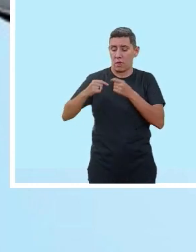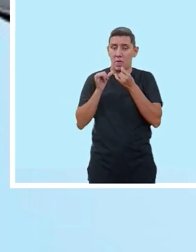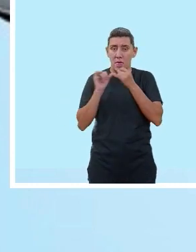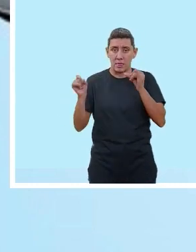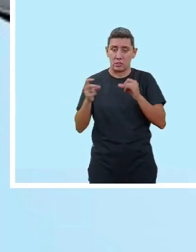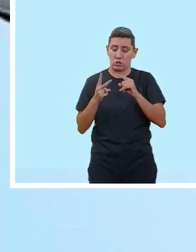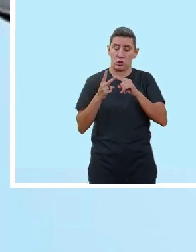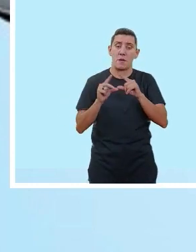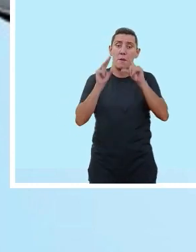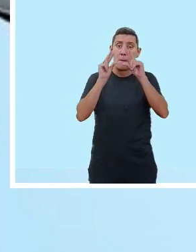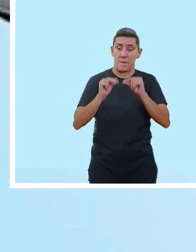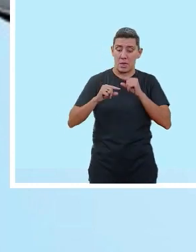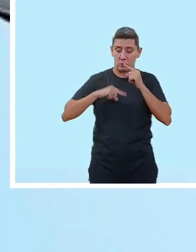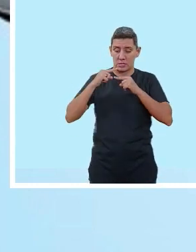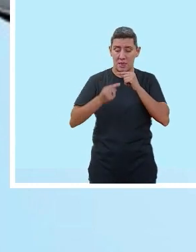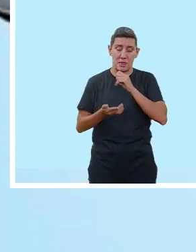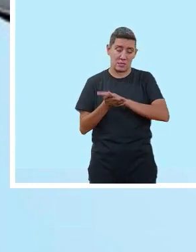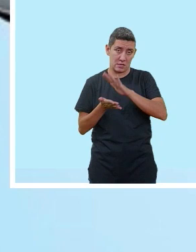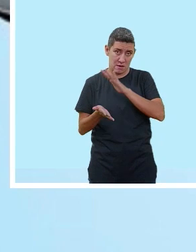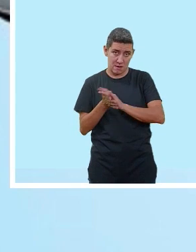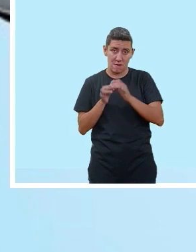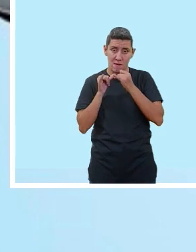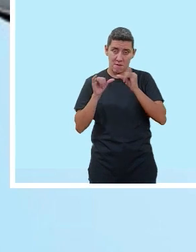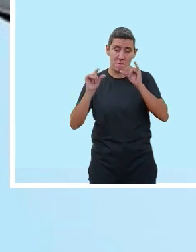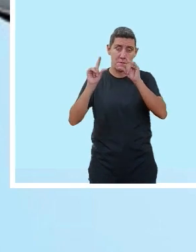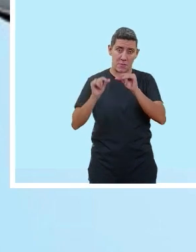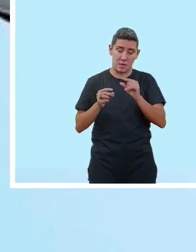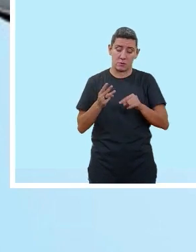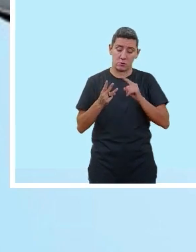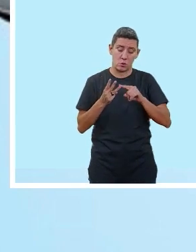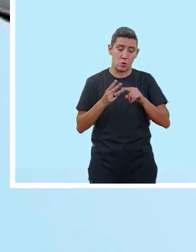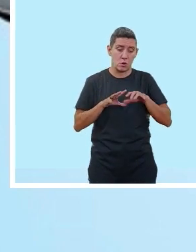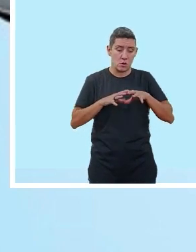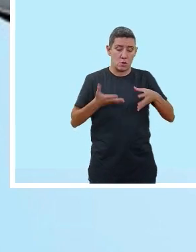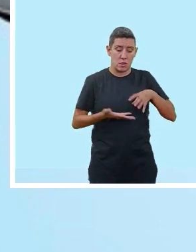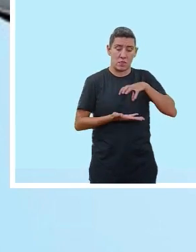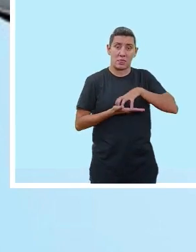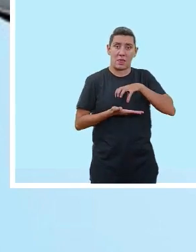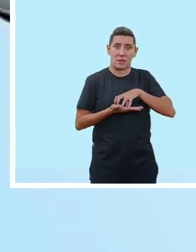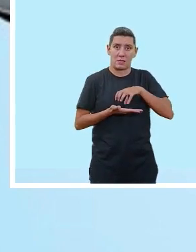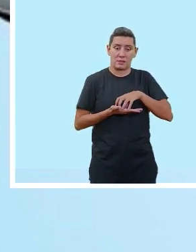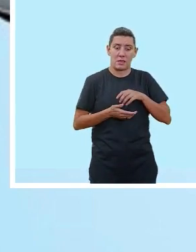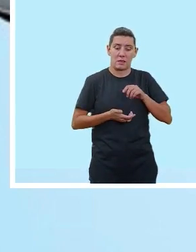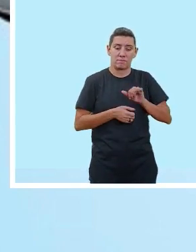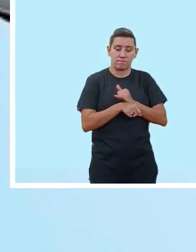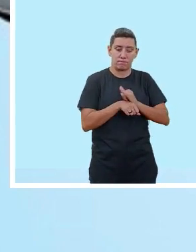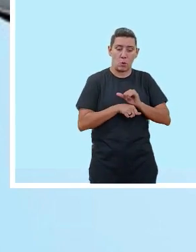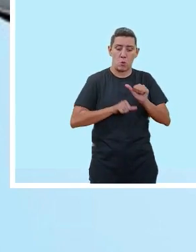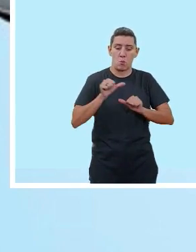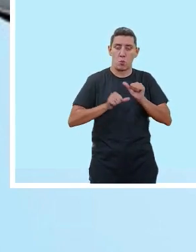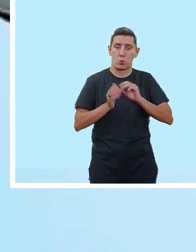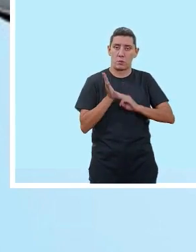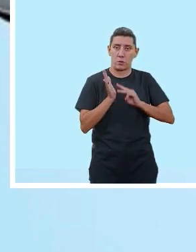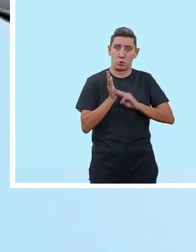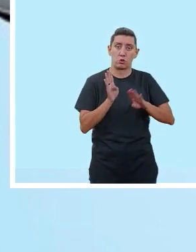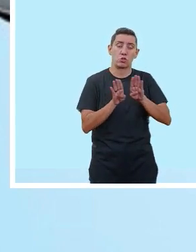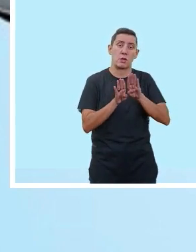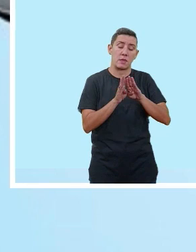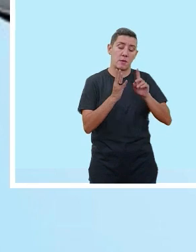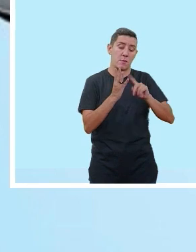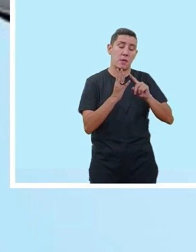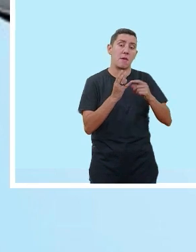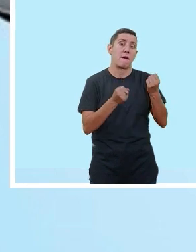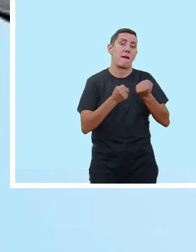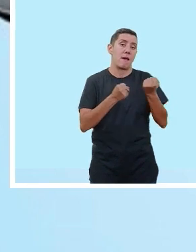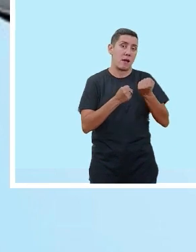energia, aplicação de infraestrutura para data centers e realmente auxiliar também na emissão gerada por veículos. A gente